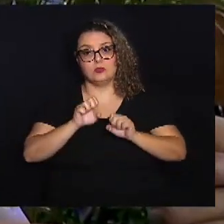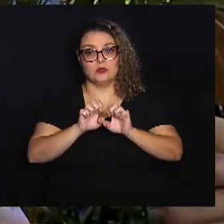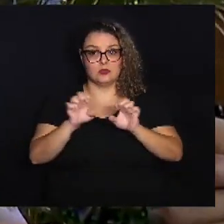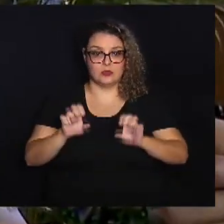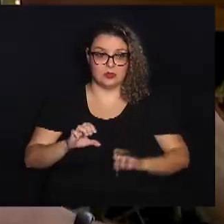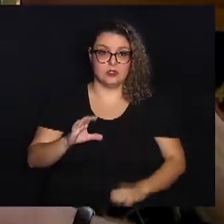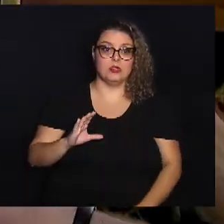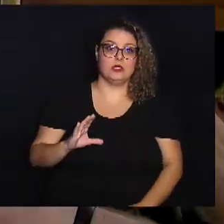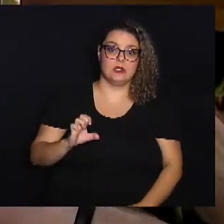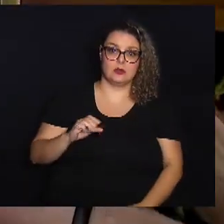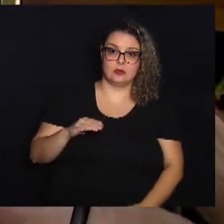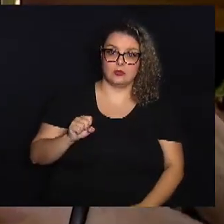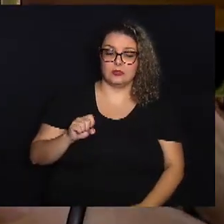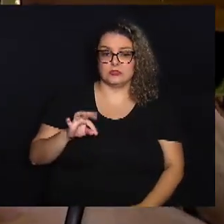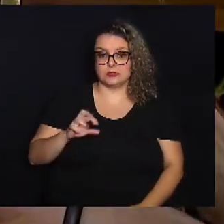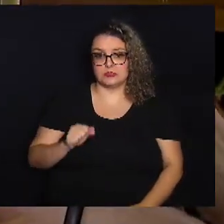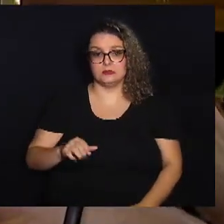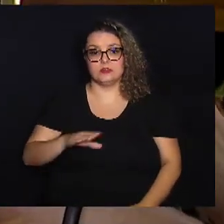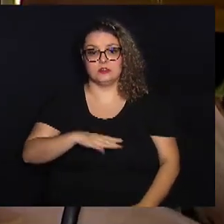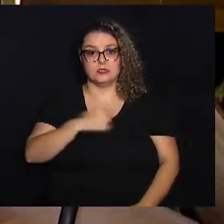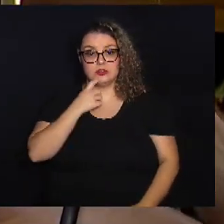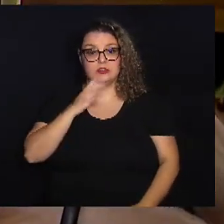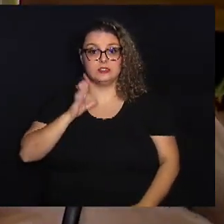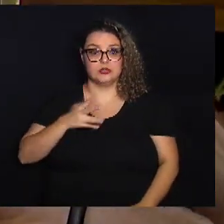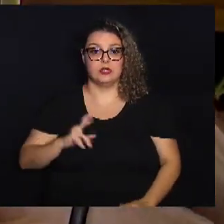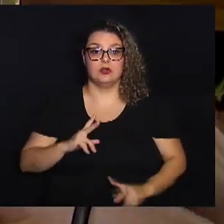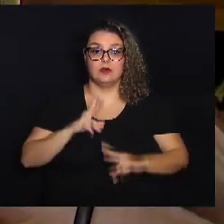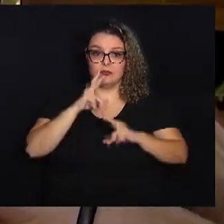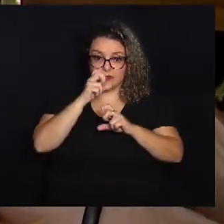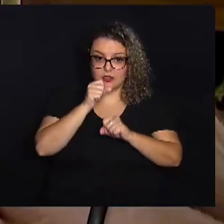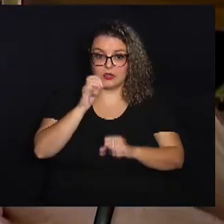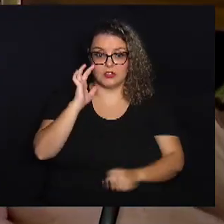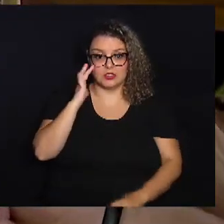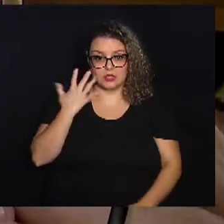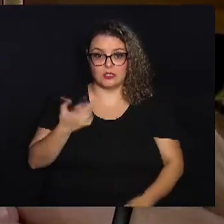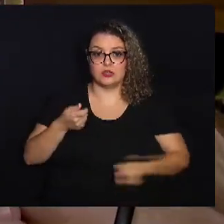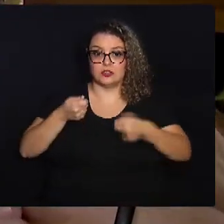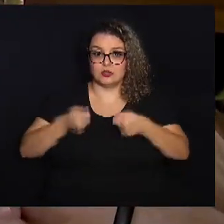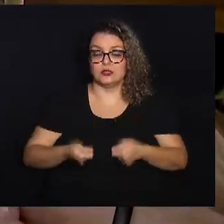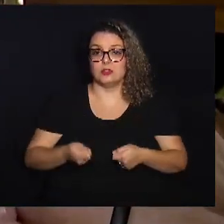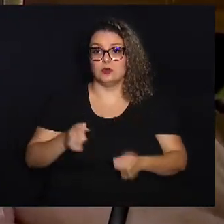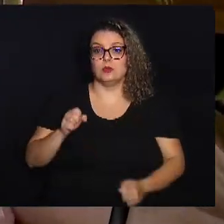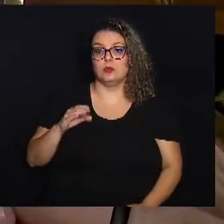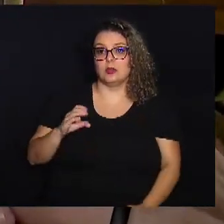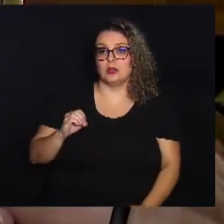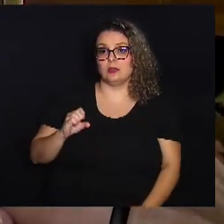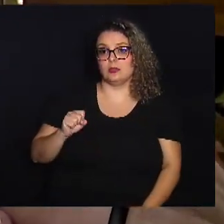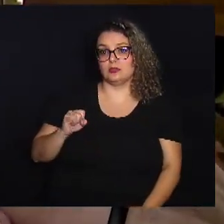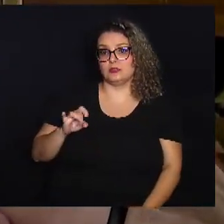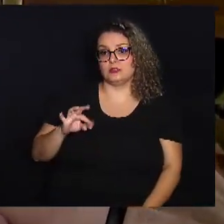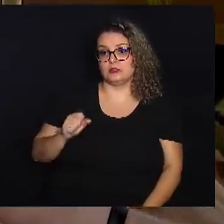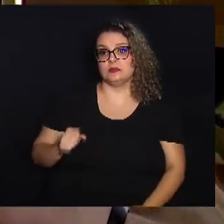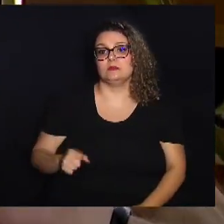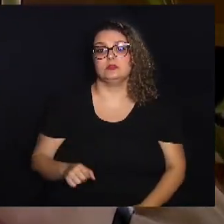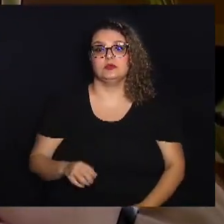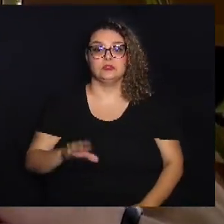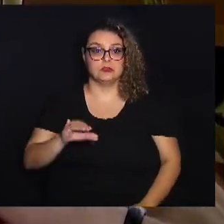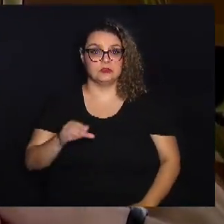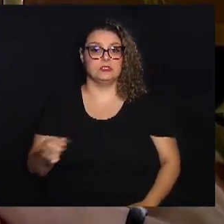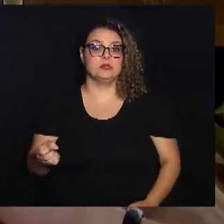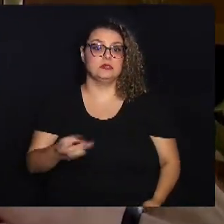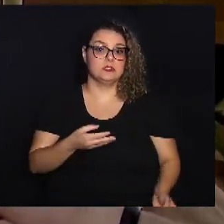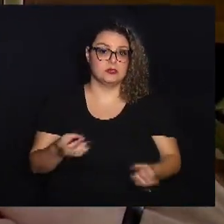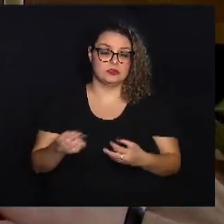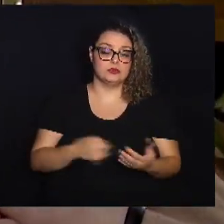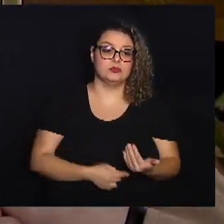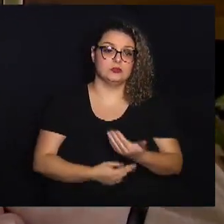cidade de Campinas. Já é muito forte, né? Eu acho que é consolidado o ecossistema de ciência, tecnologia e inovação. Então, já se fala muito